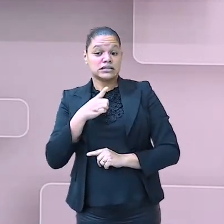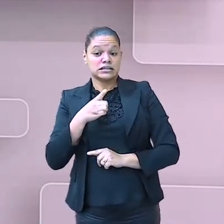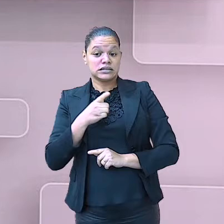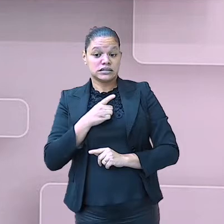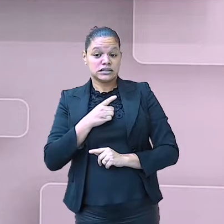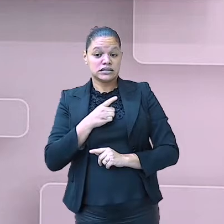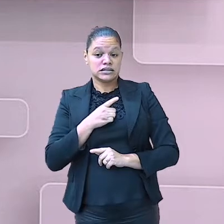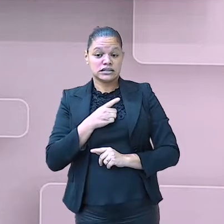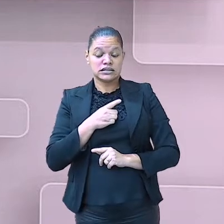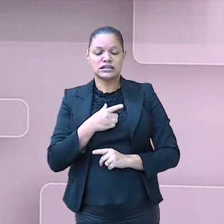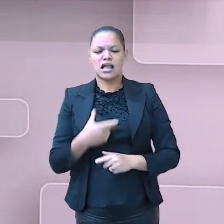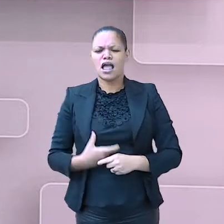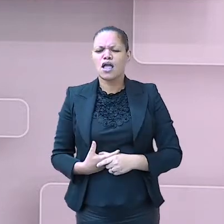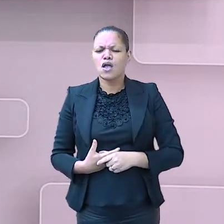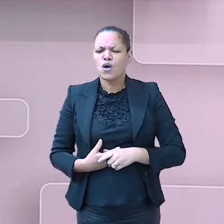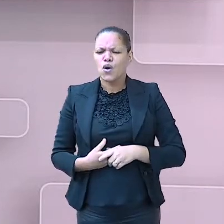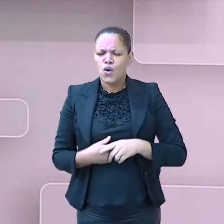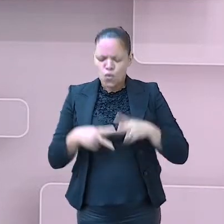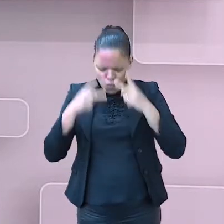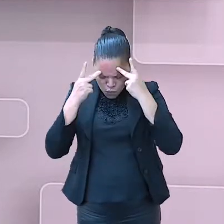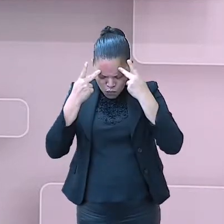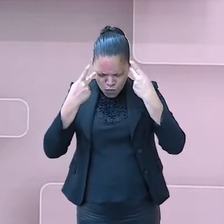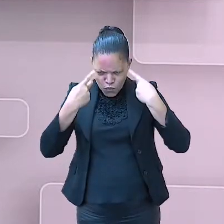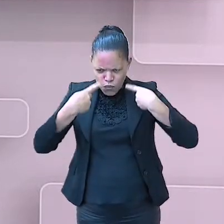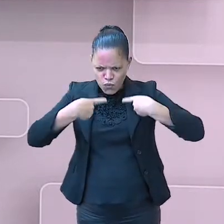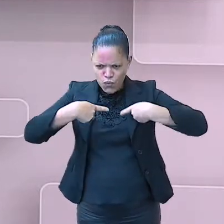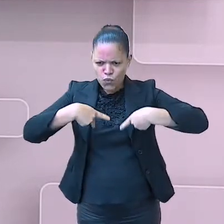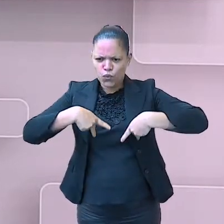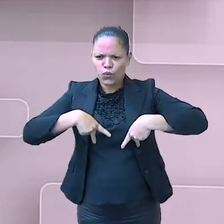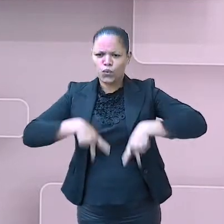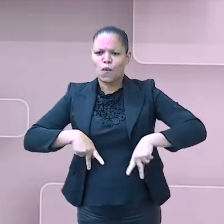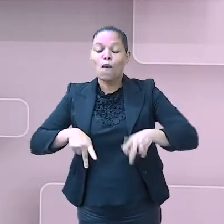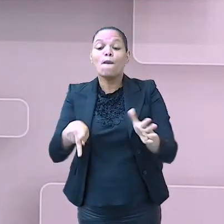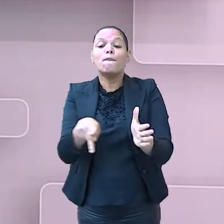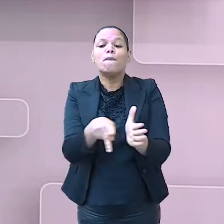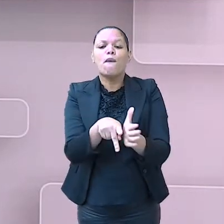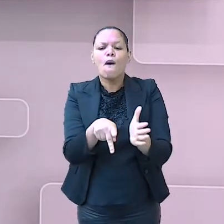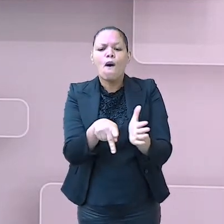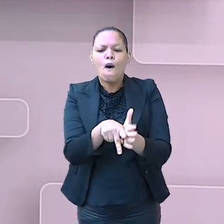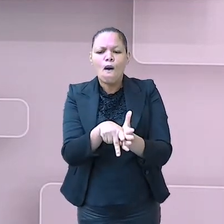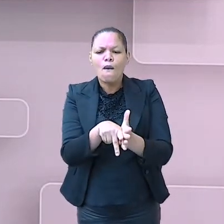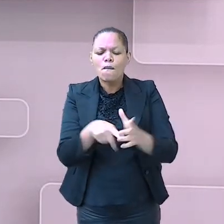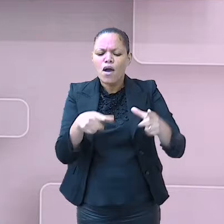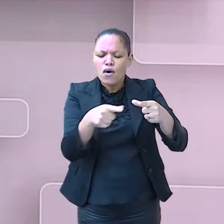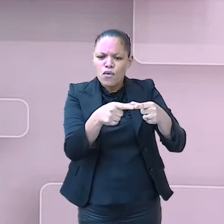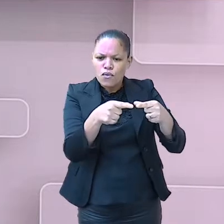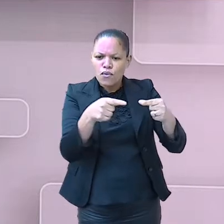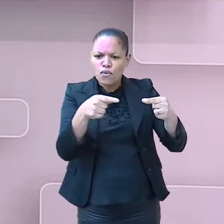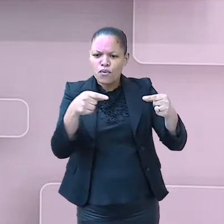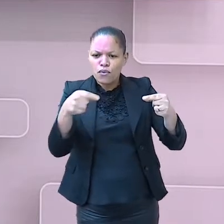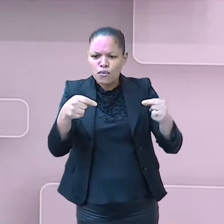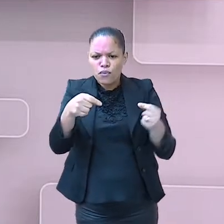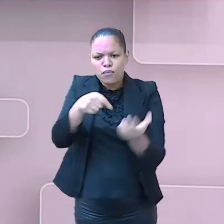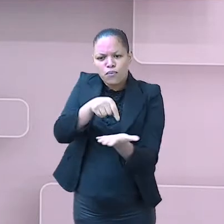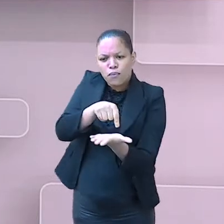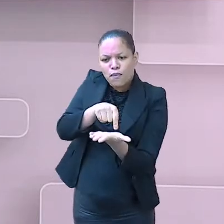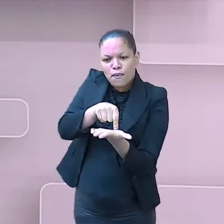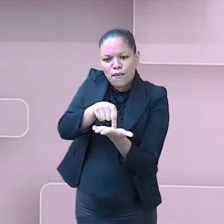com penas, com que faz com que o seu corpo fique mais leve. Também tem o